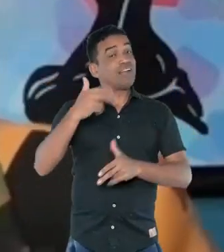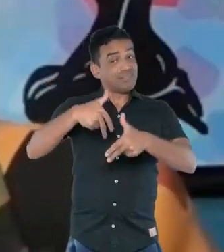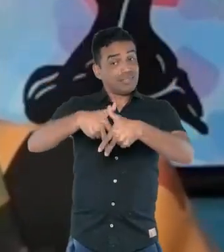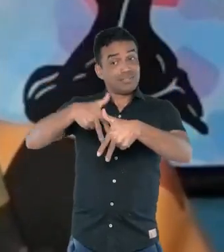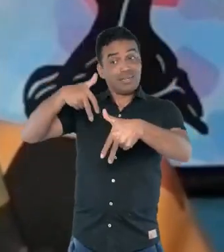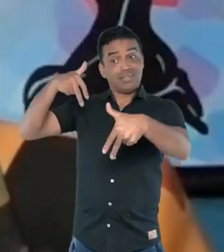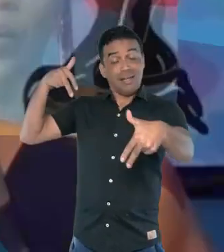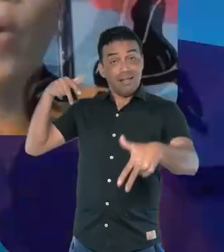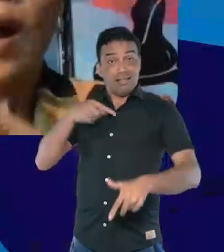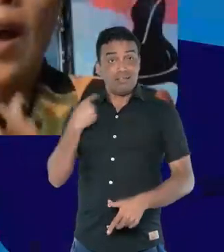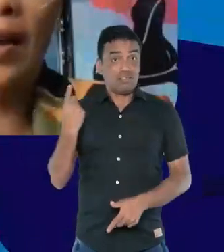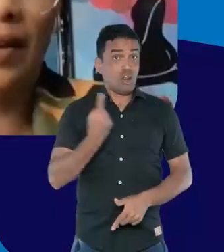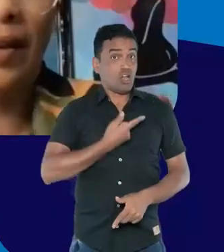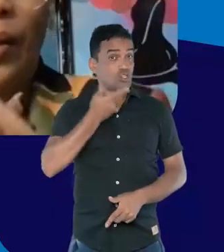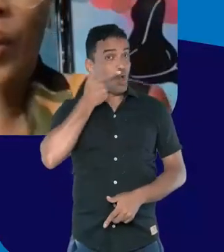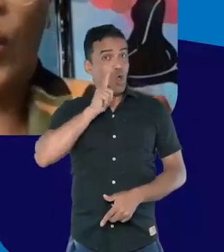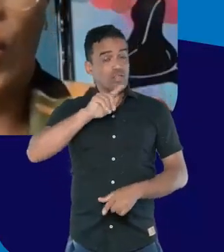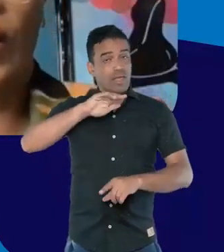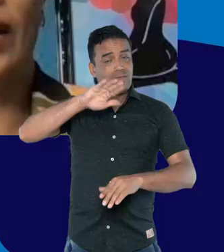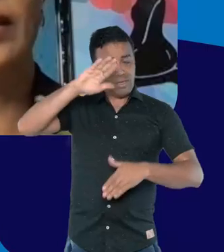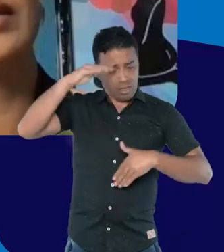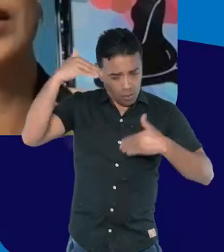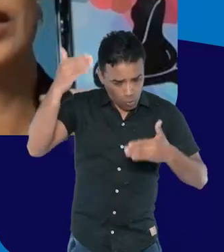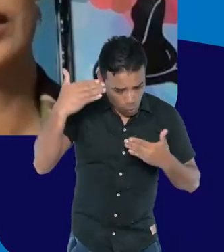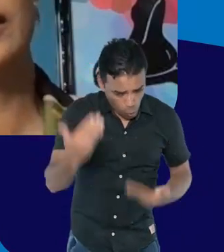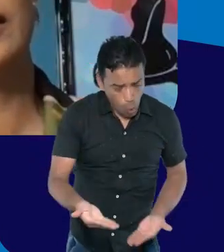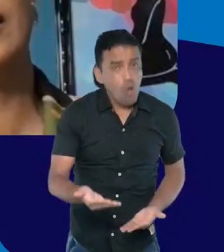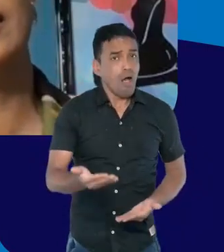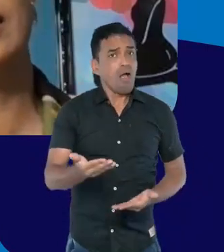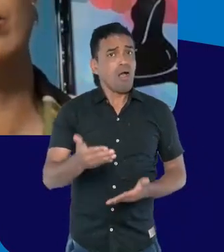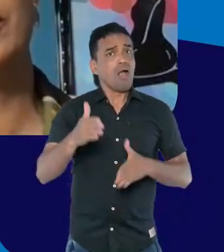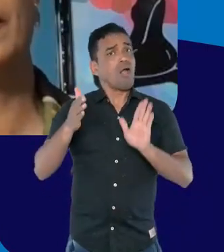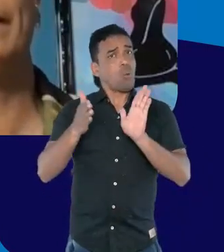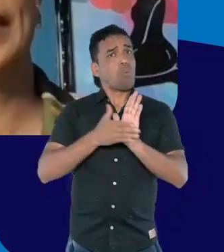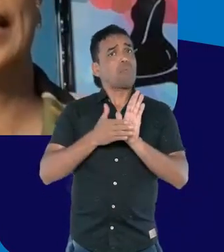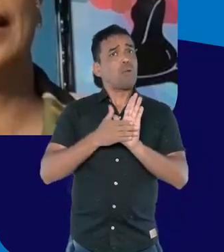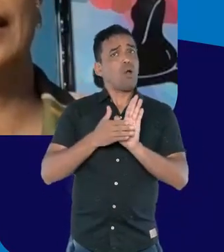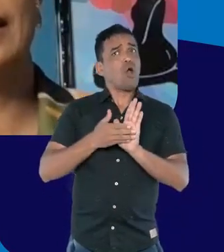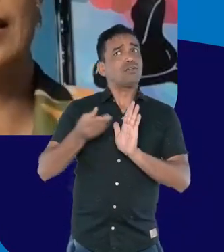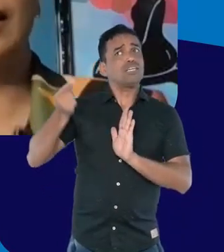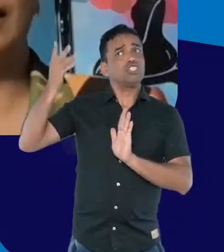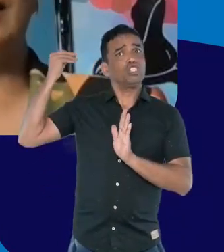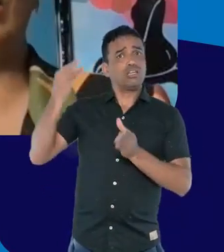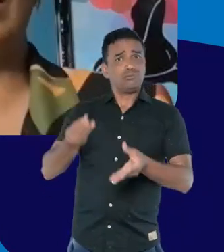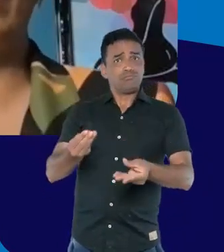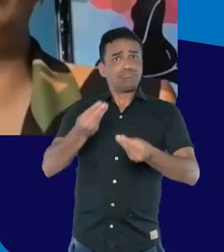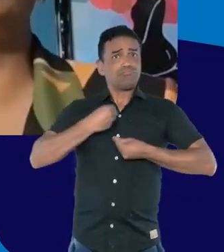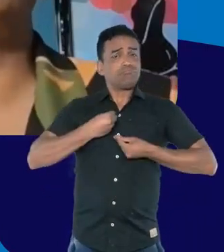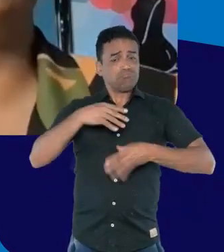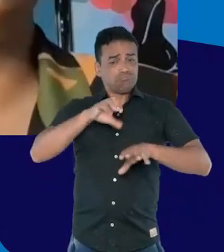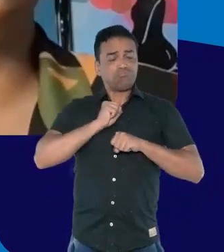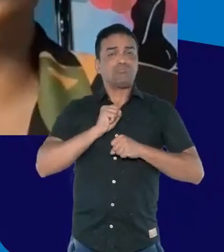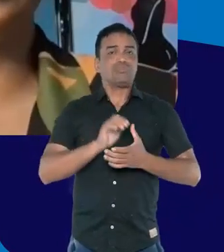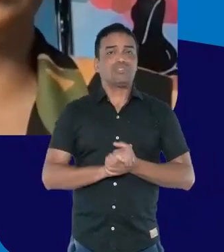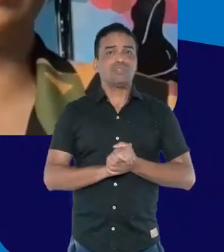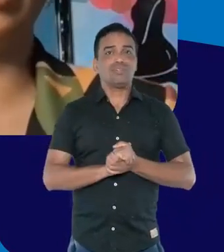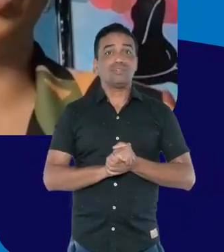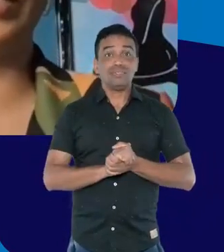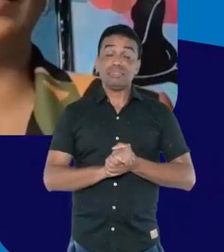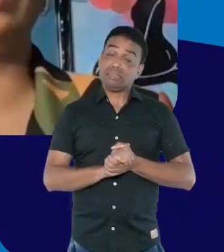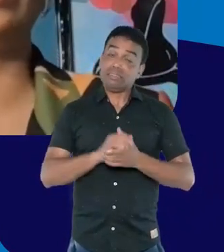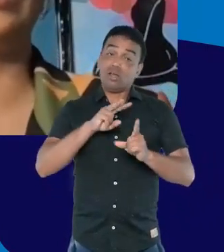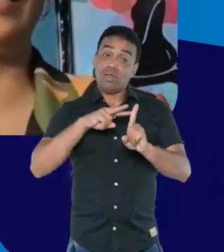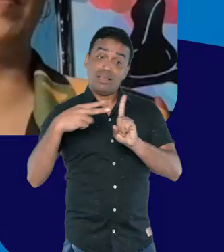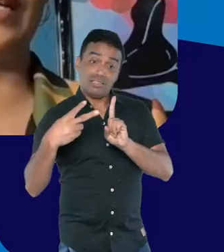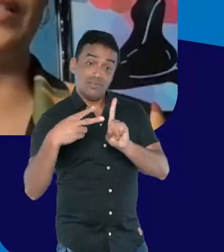consegue honrar com aquilo que a gente recebeu. E esse olhar para o futuro é